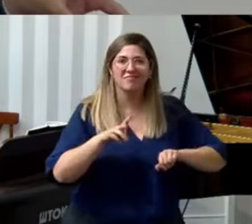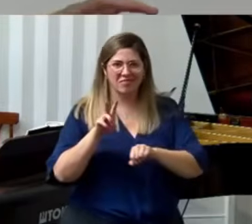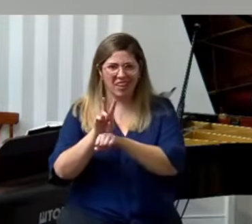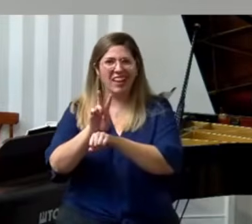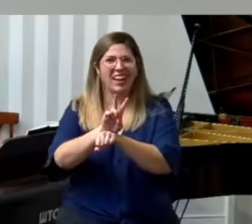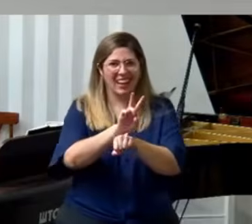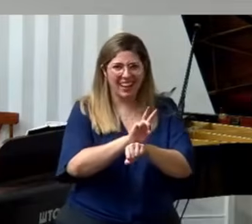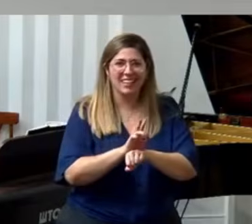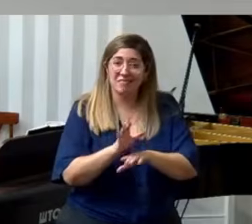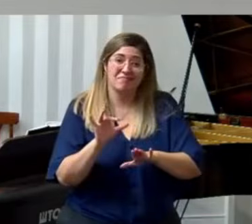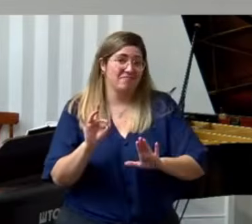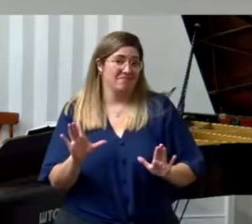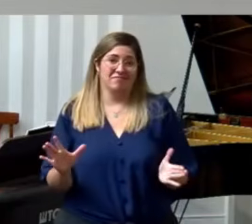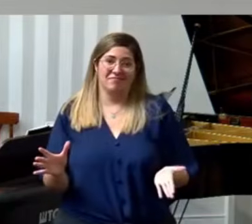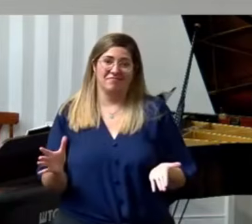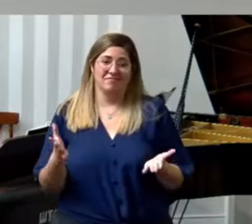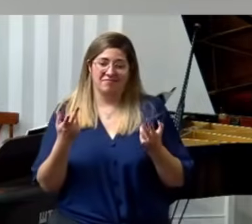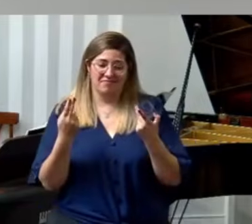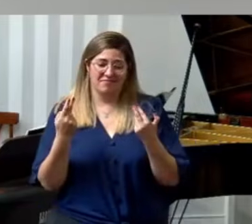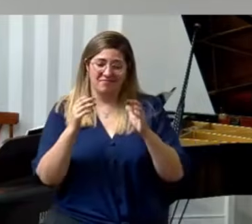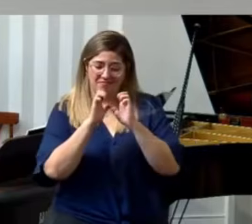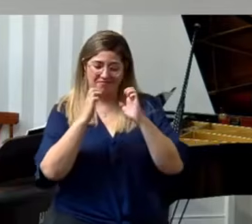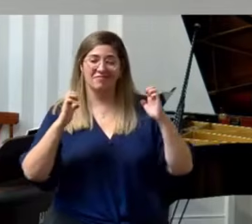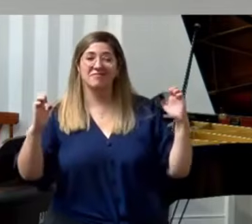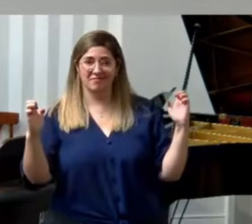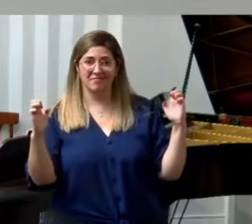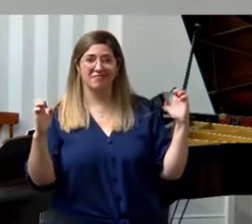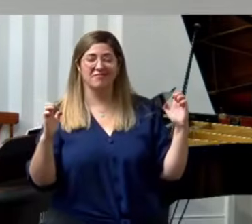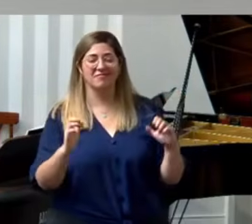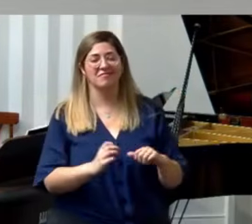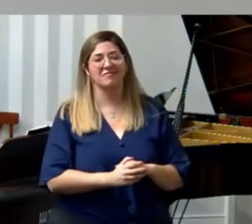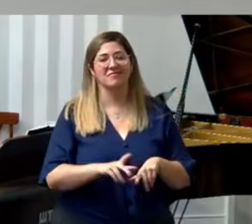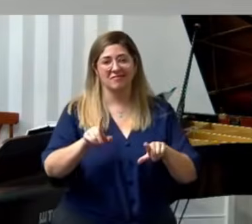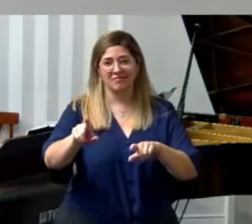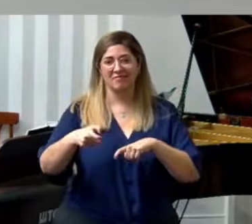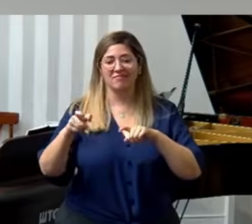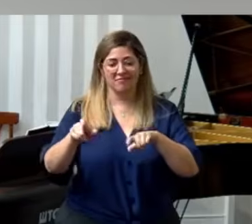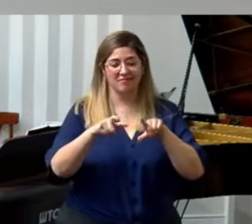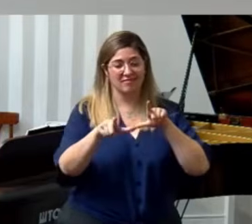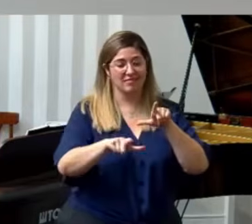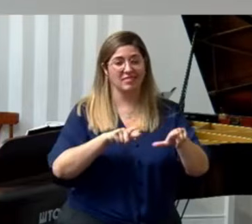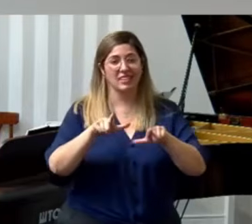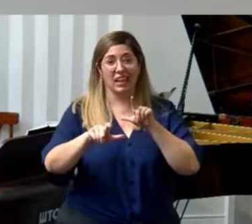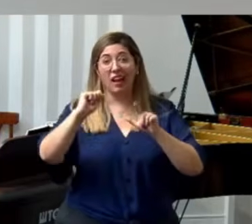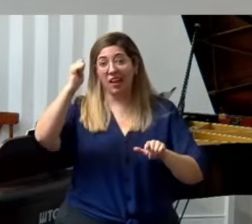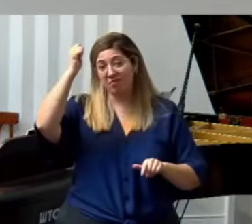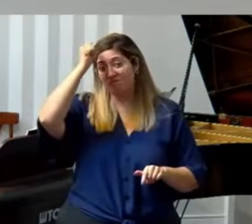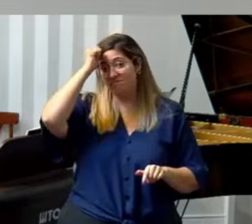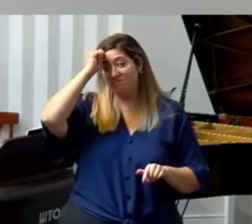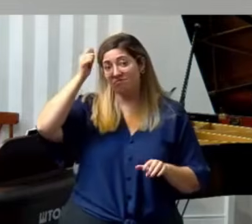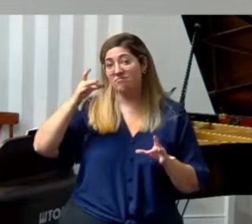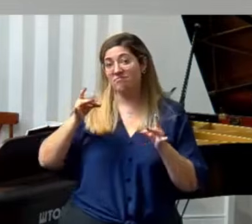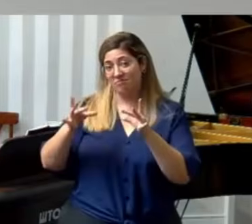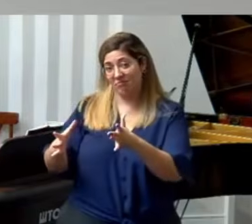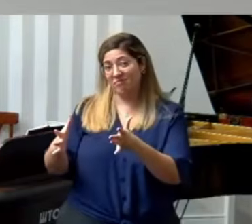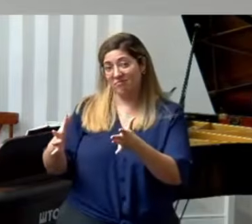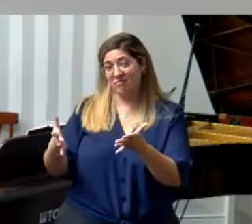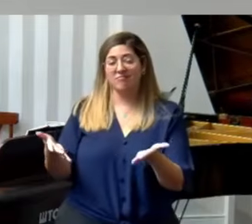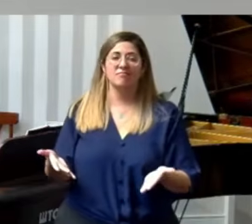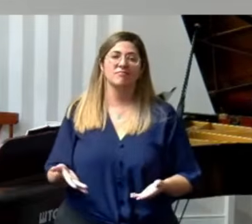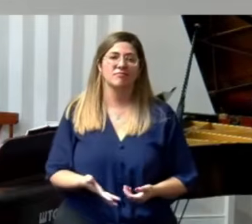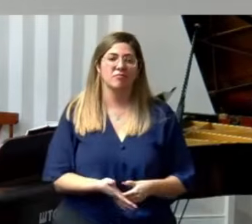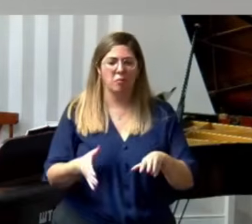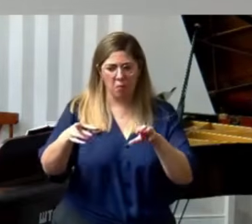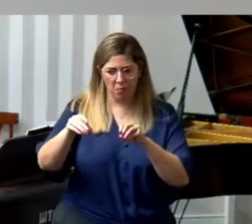assim como faziam dentro do jardim, era trabalhando aquilo de onde eles saíram, de onde Adão saiu, era